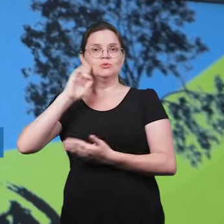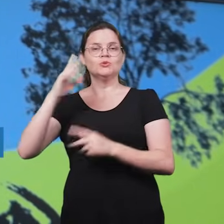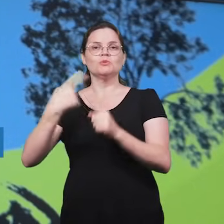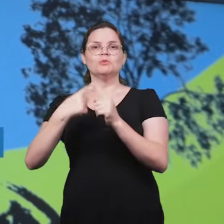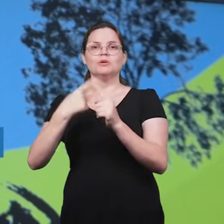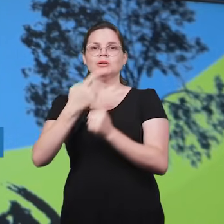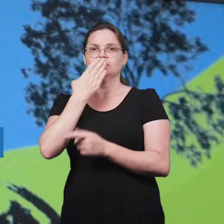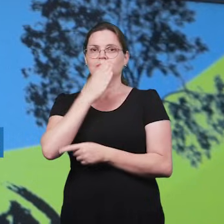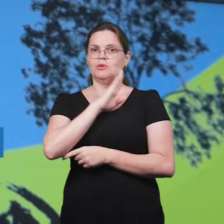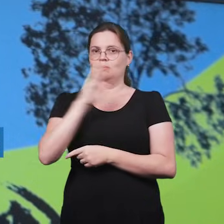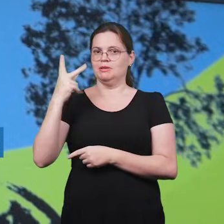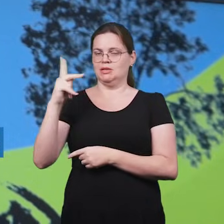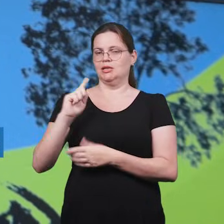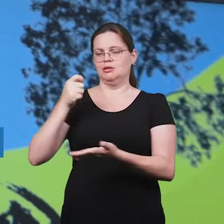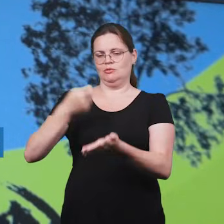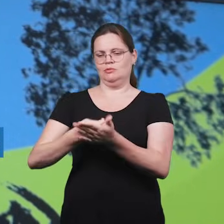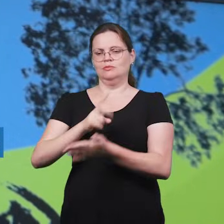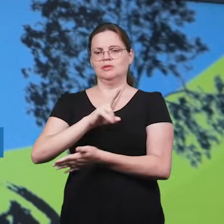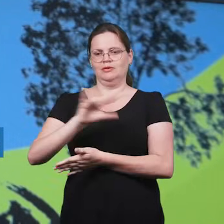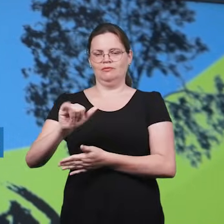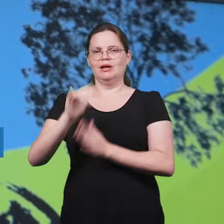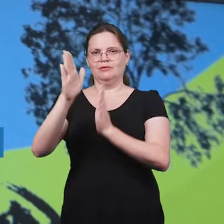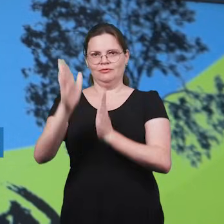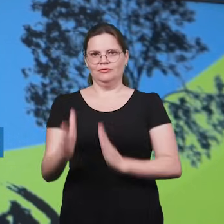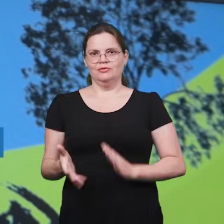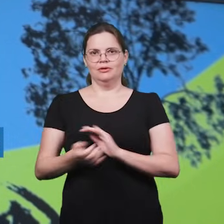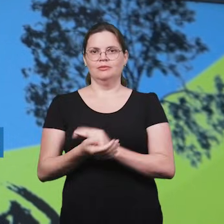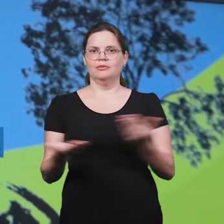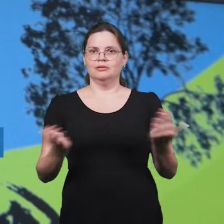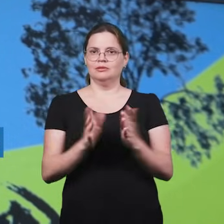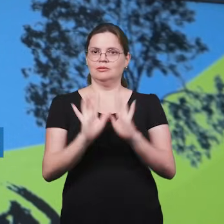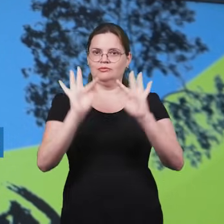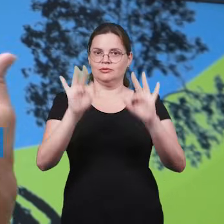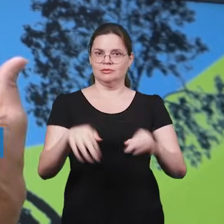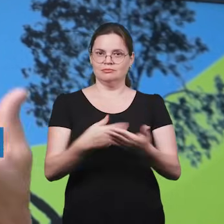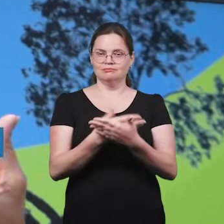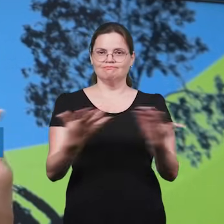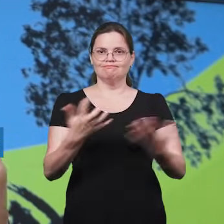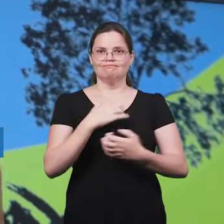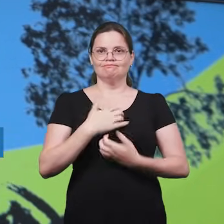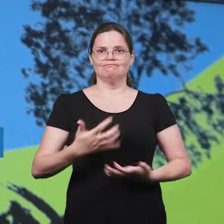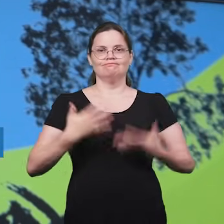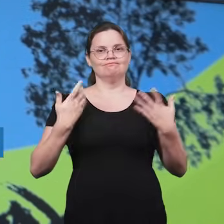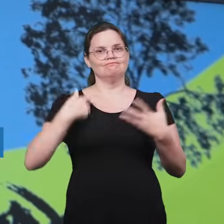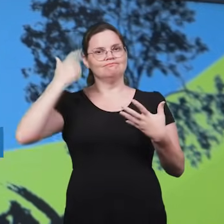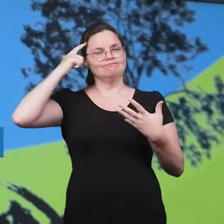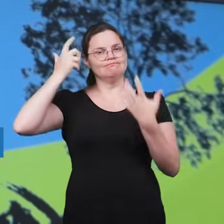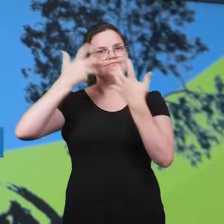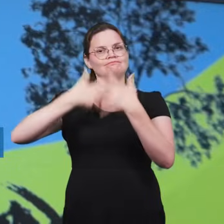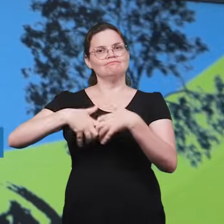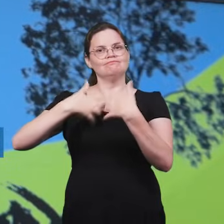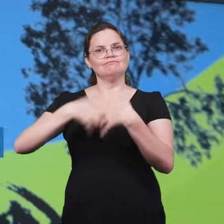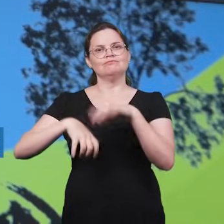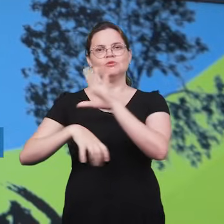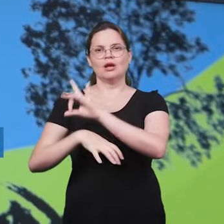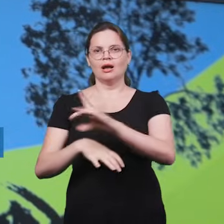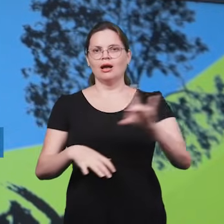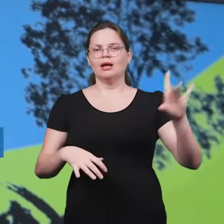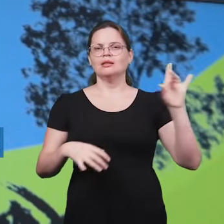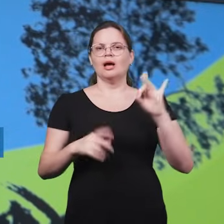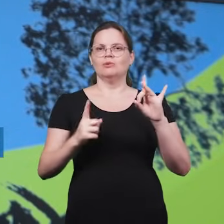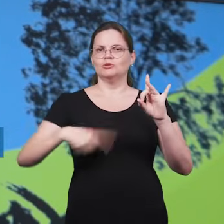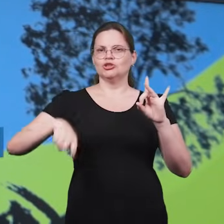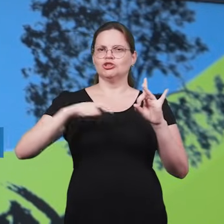suas promessas. Nós encerramos com o coração alegre, fazendo essa reflexão de cada uma das demandas que